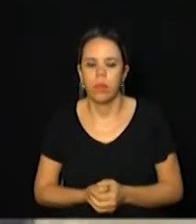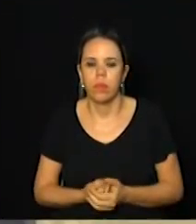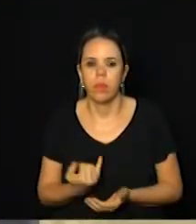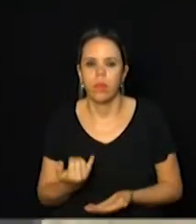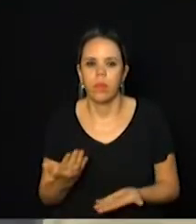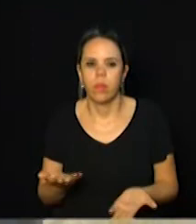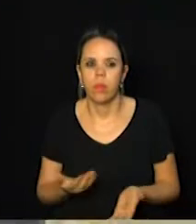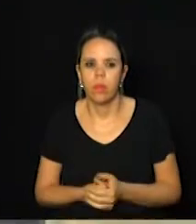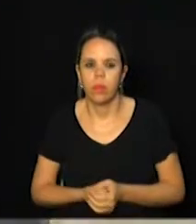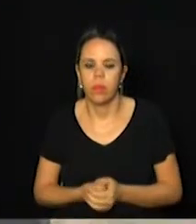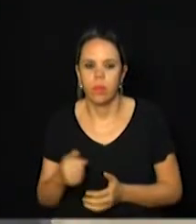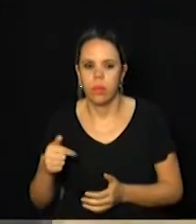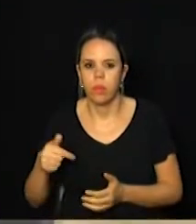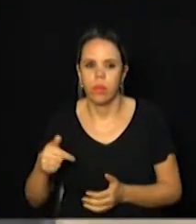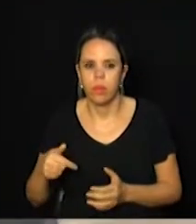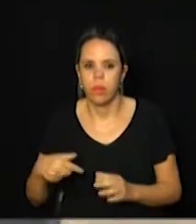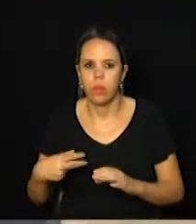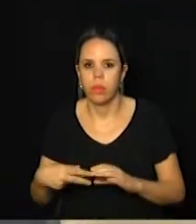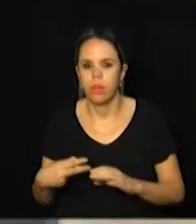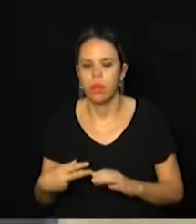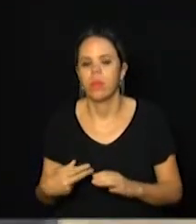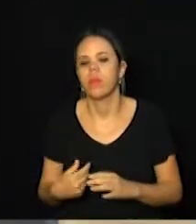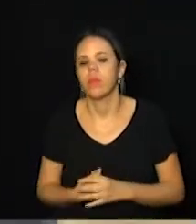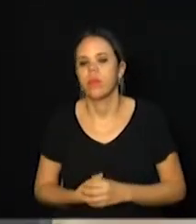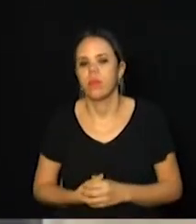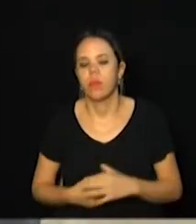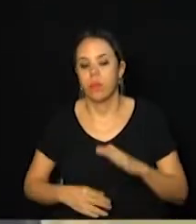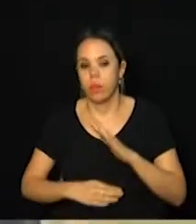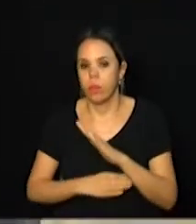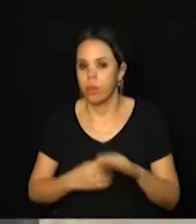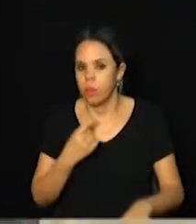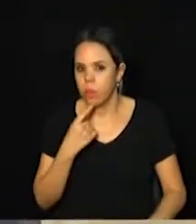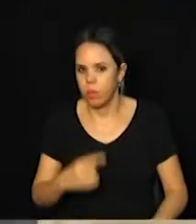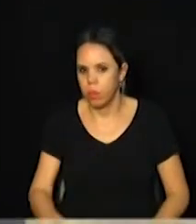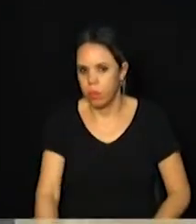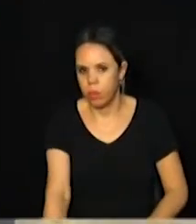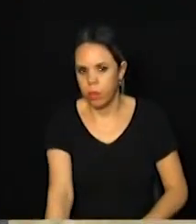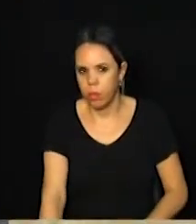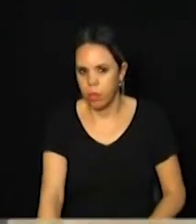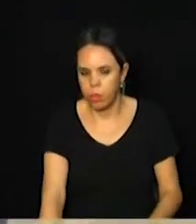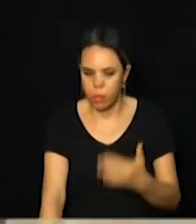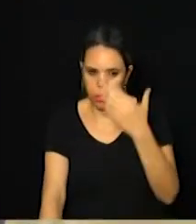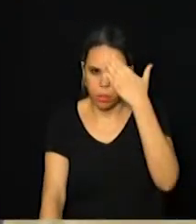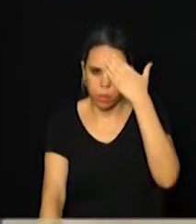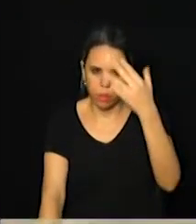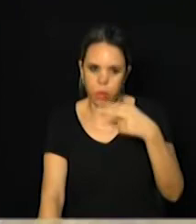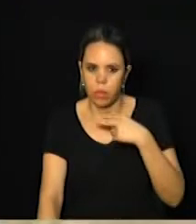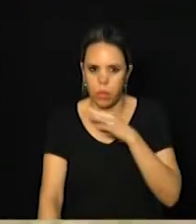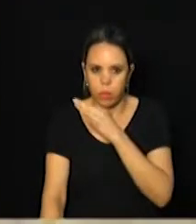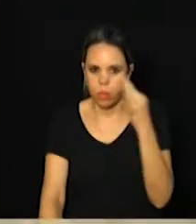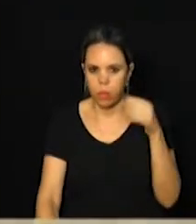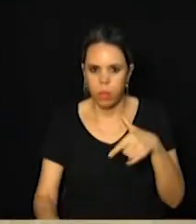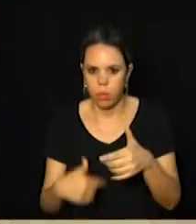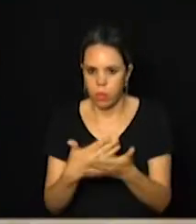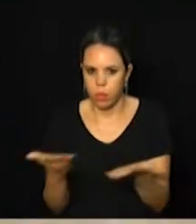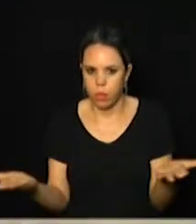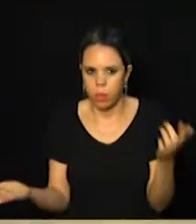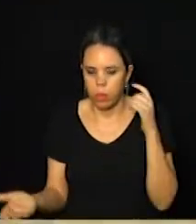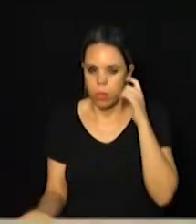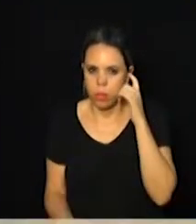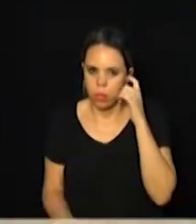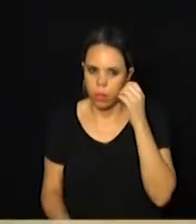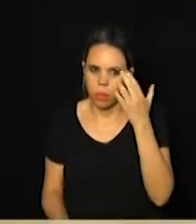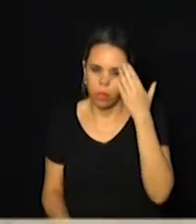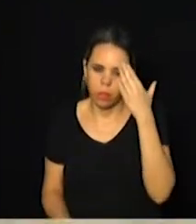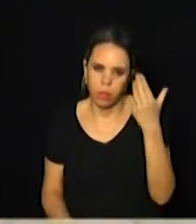importantes aqui dentro da casa Legislativa que a na Câmara Municipal de Campinas Muito obrigado a vereadora um ótimo trabalho para todos vocês